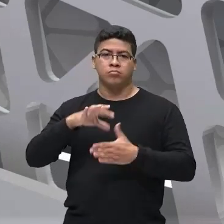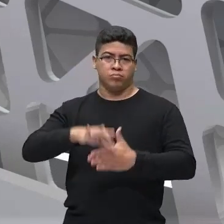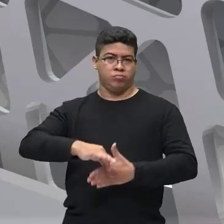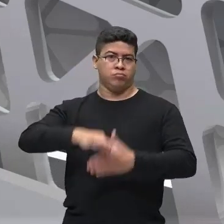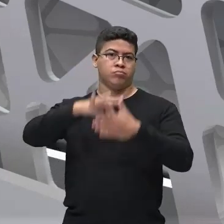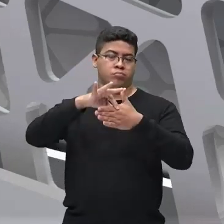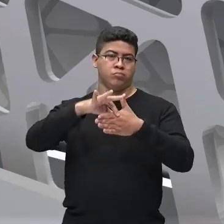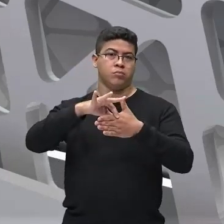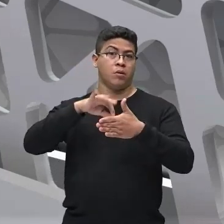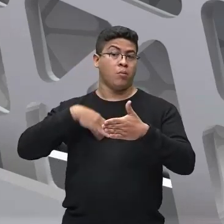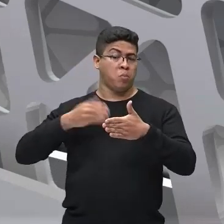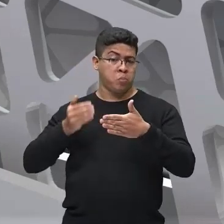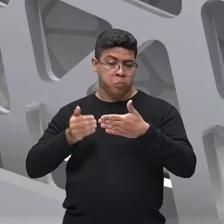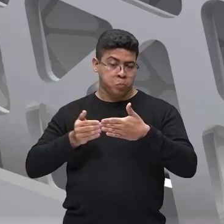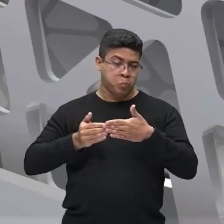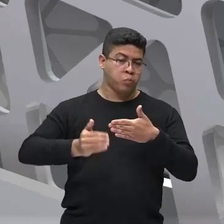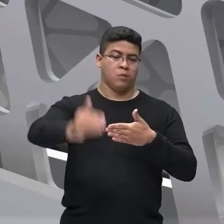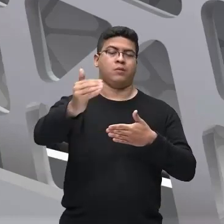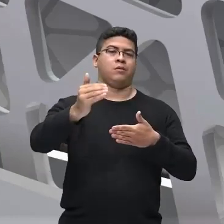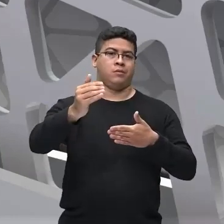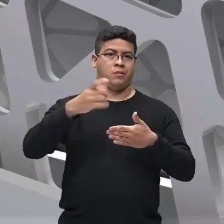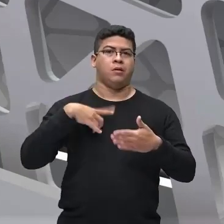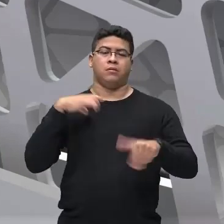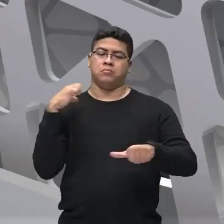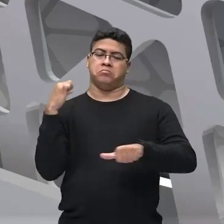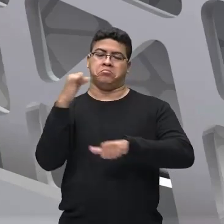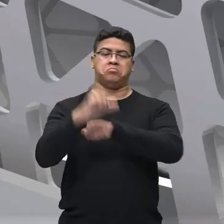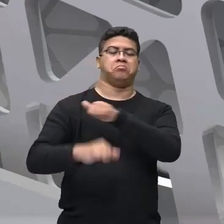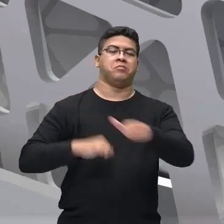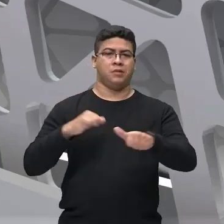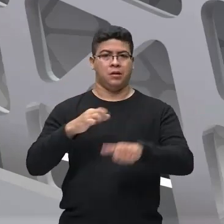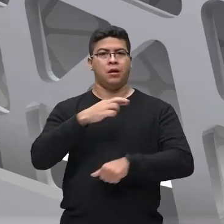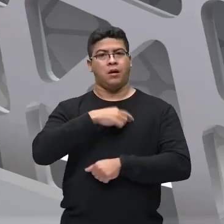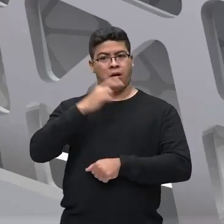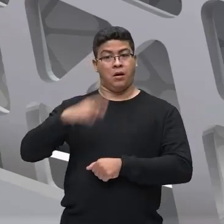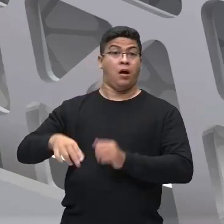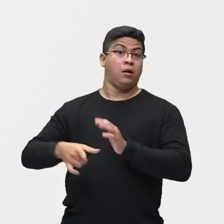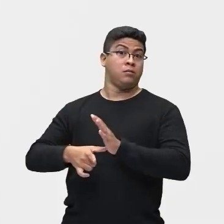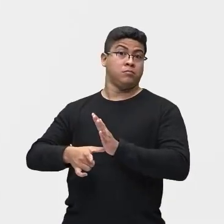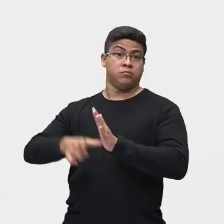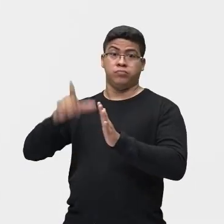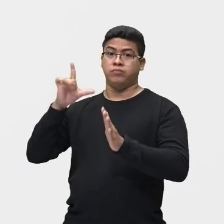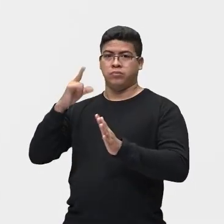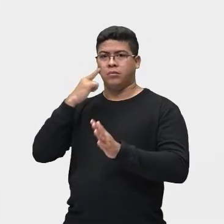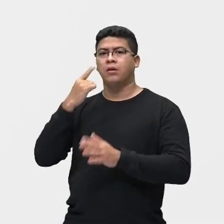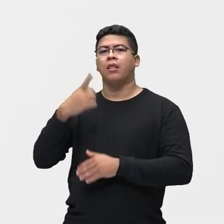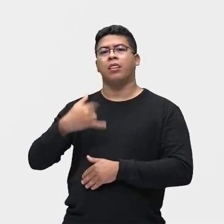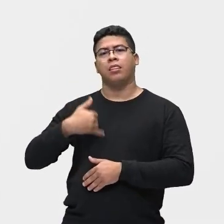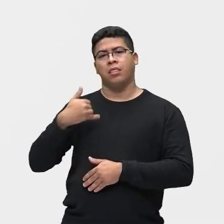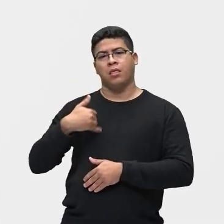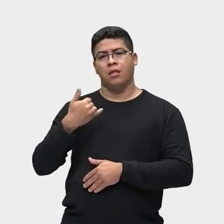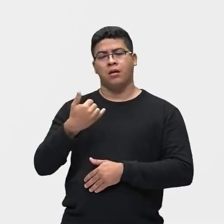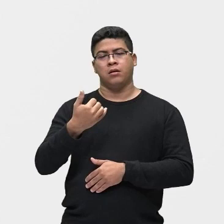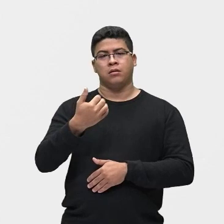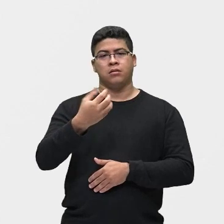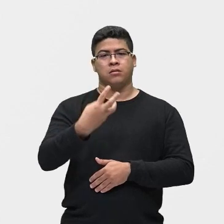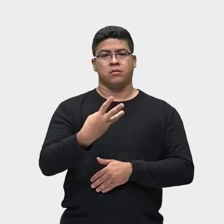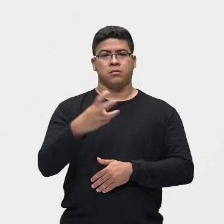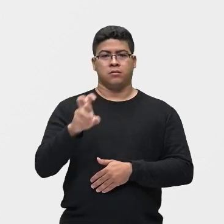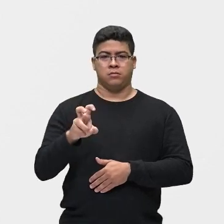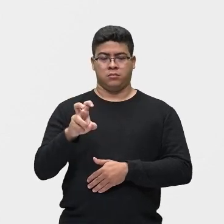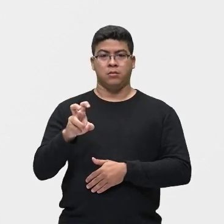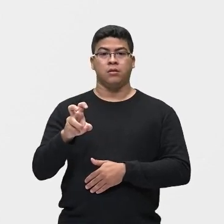a despontar como uma líder renovadora em uma religião ancestral. Ela tem 35 anos e ela